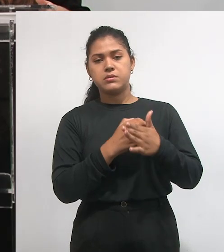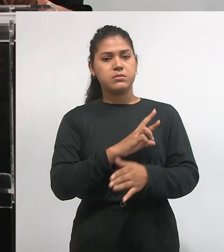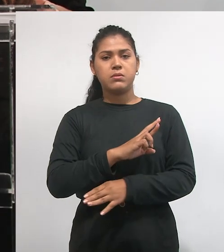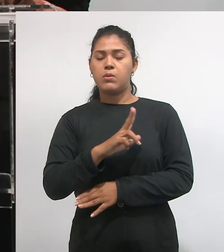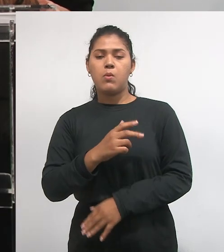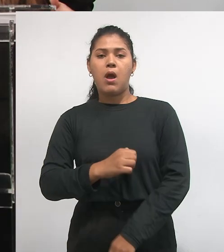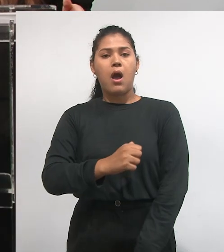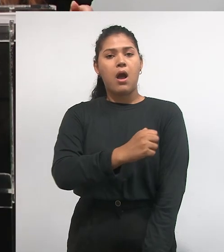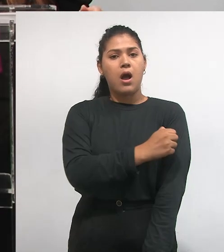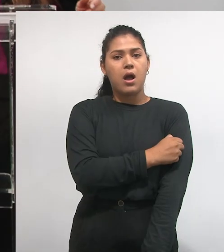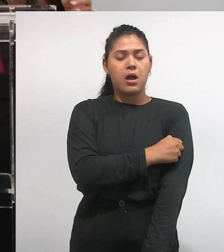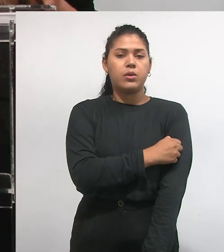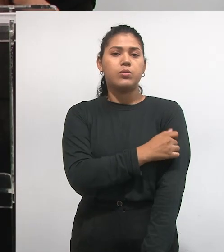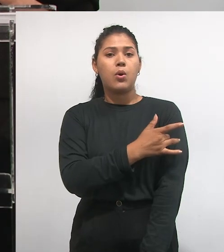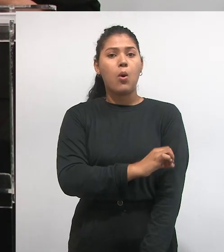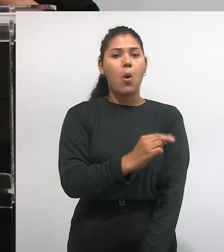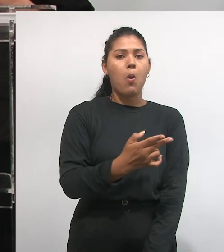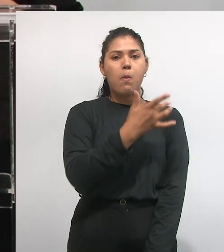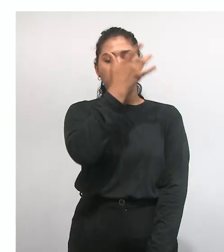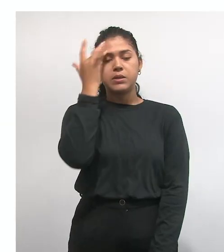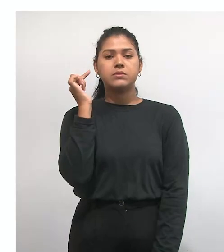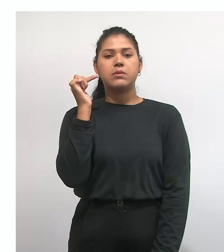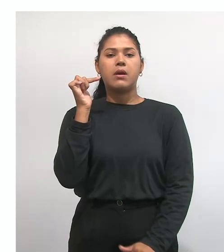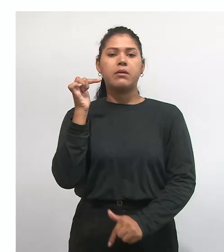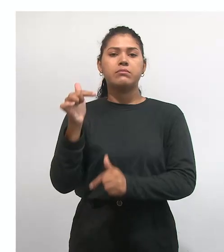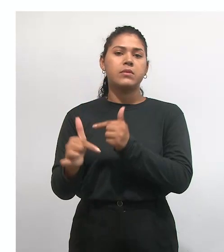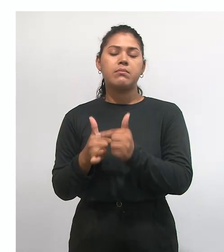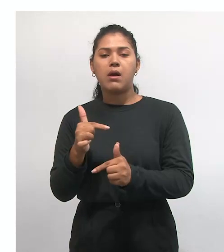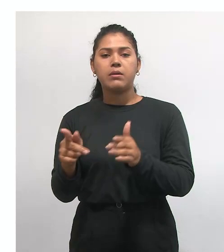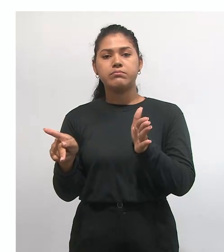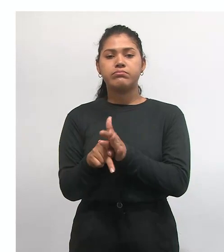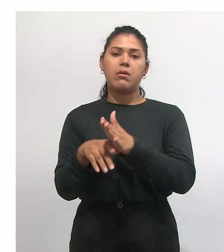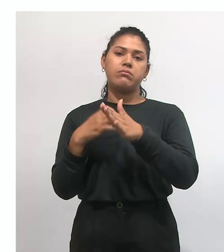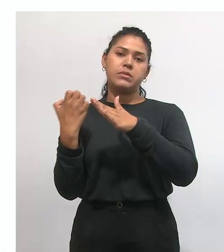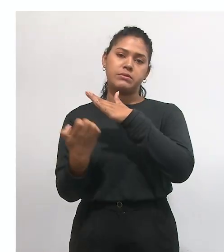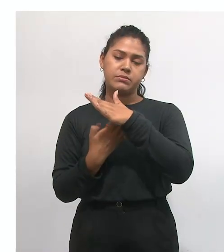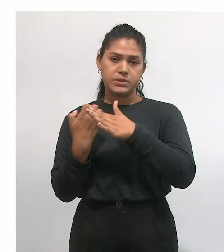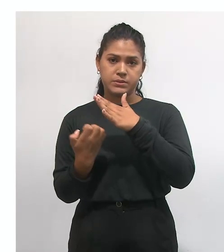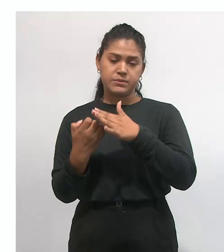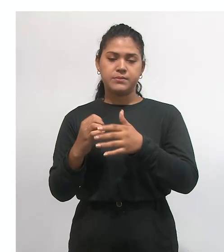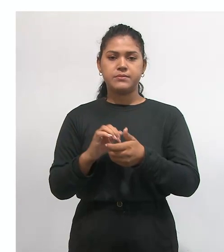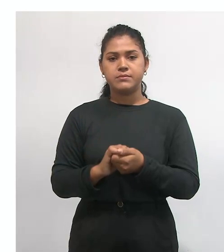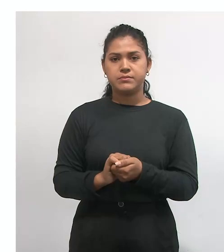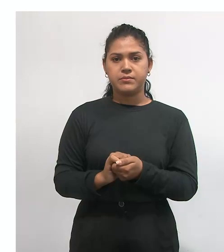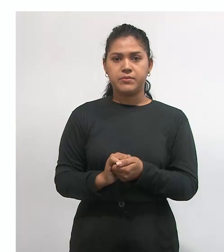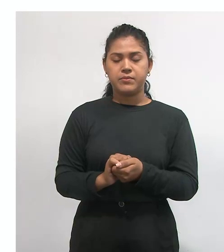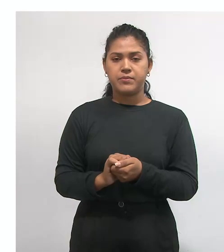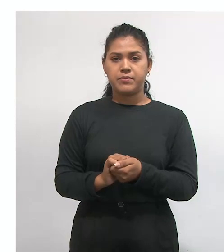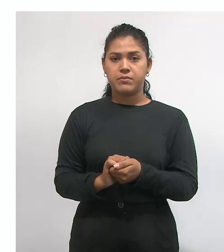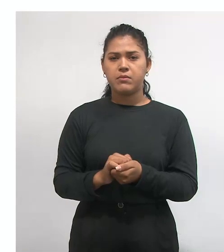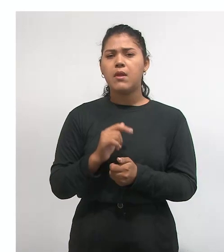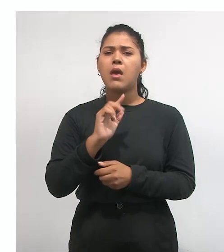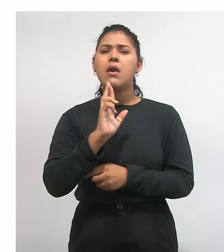em relação a essa questão aqui. Olha só, onde eu pratico o fato gerador,